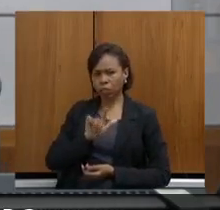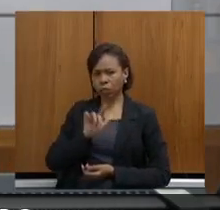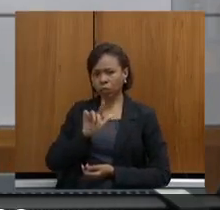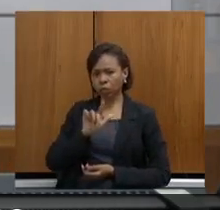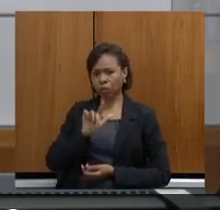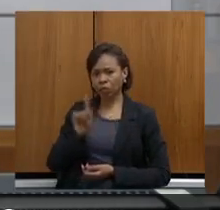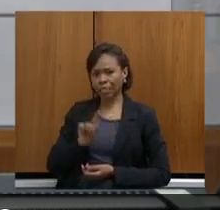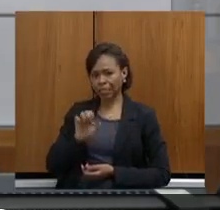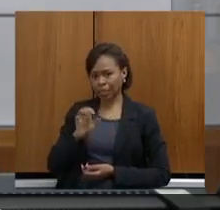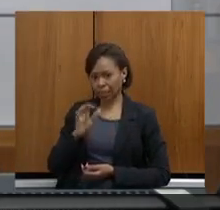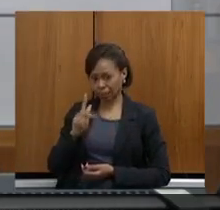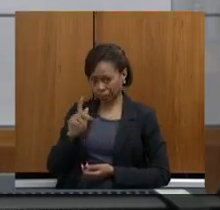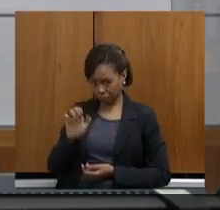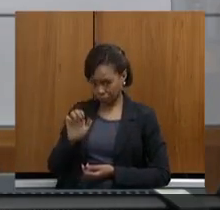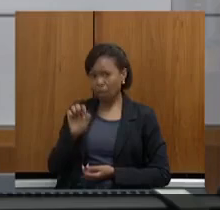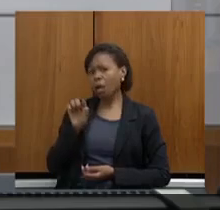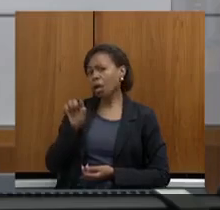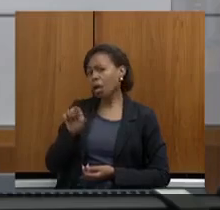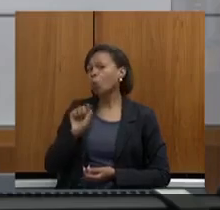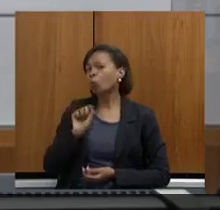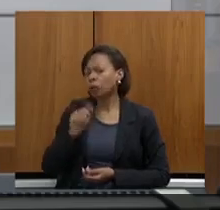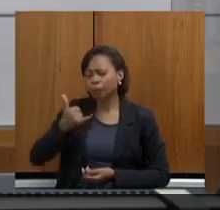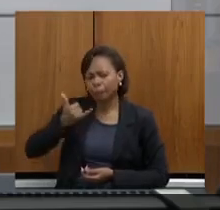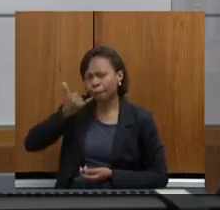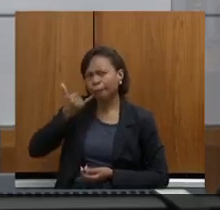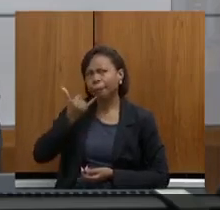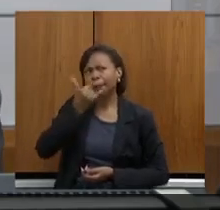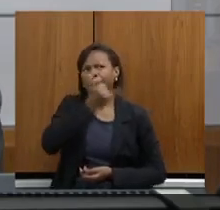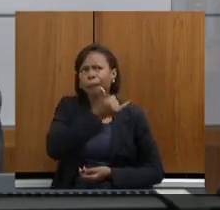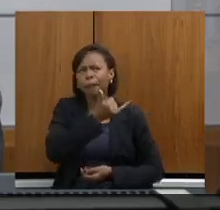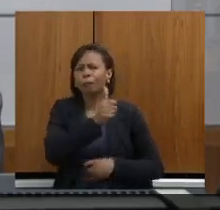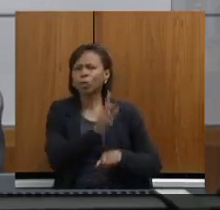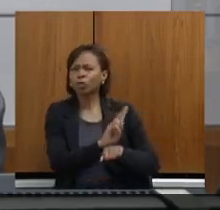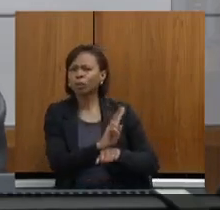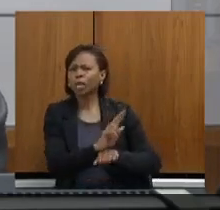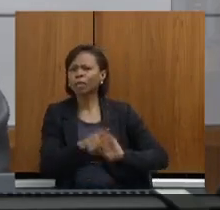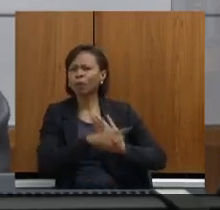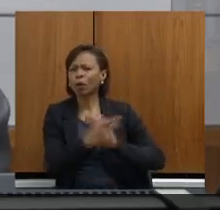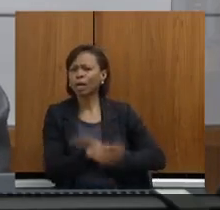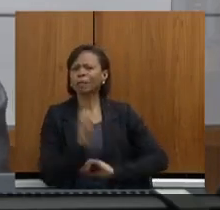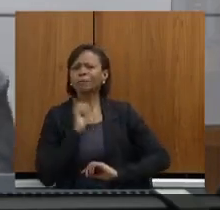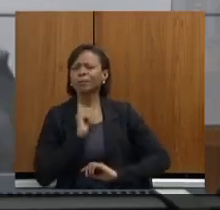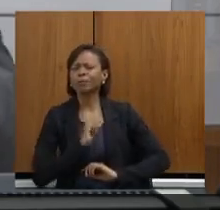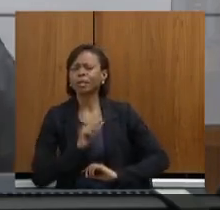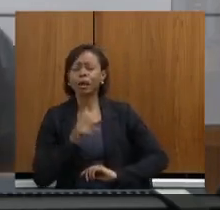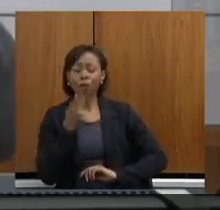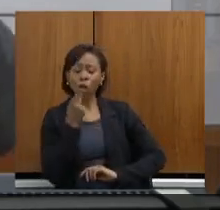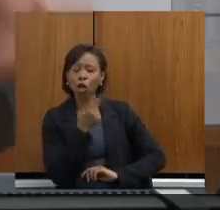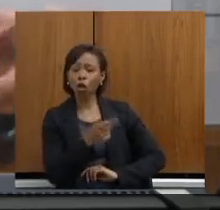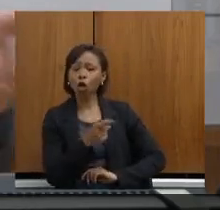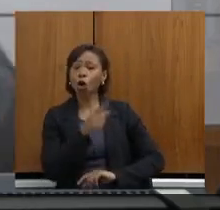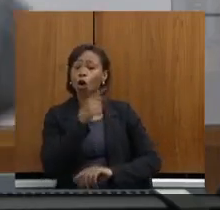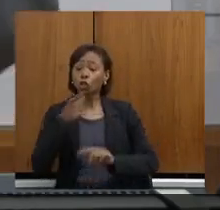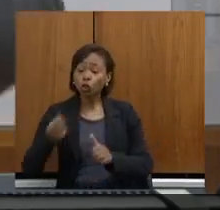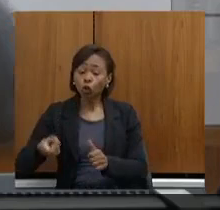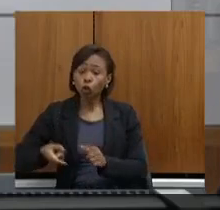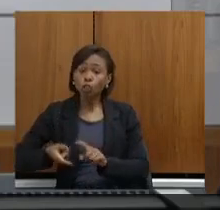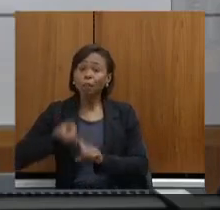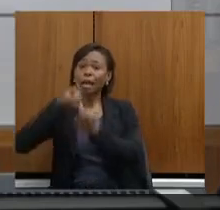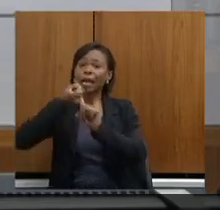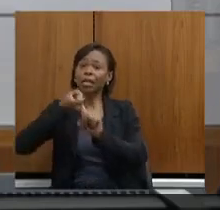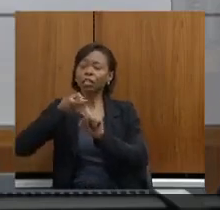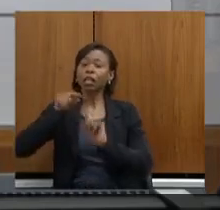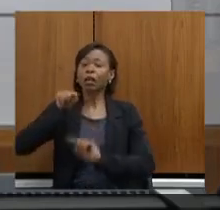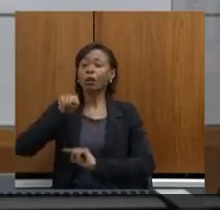ele pega o telefone liga para o superintendente em Minas Gerais e fala suspende o descomissionamento Nem